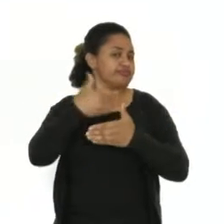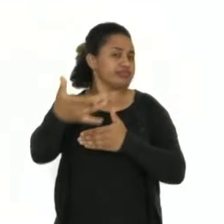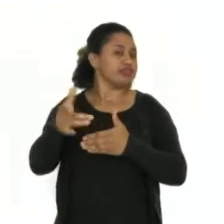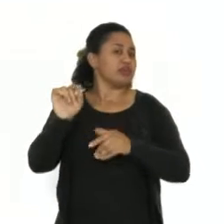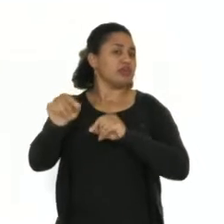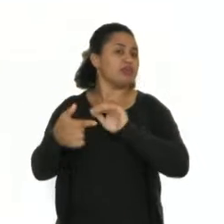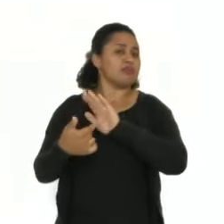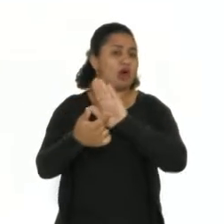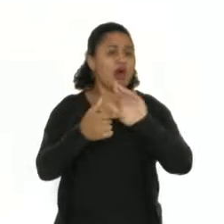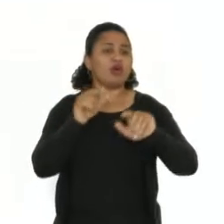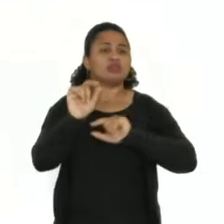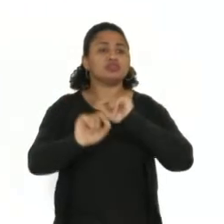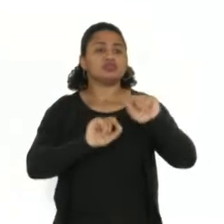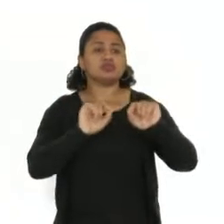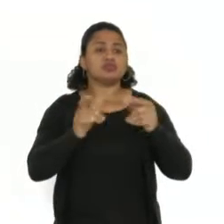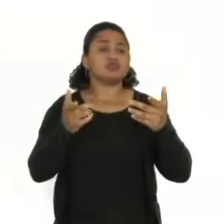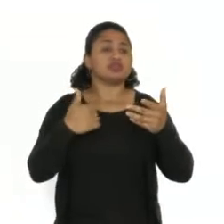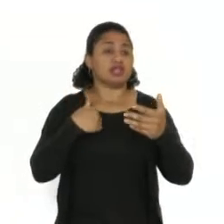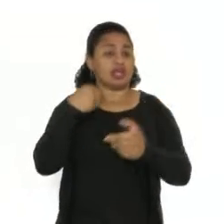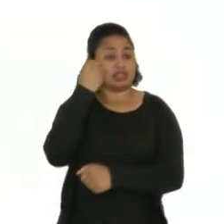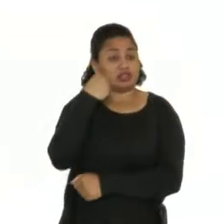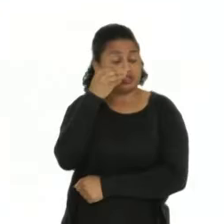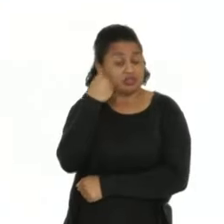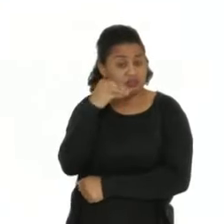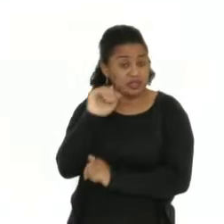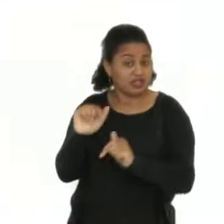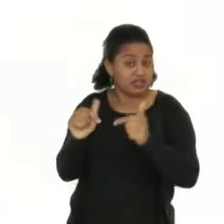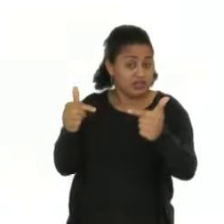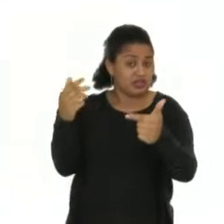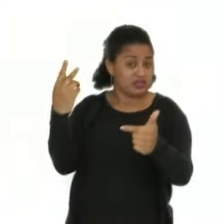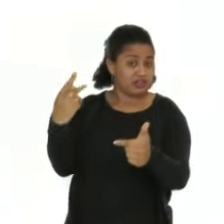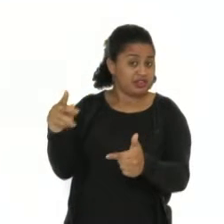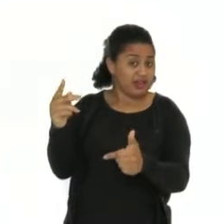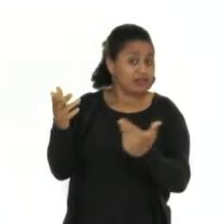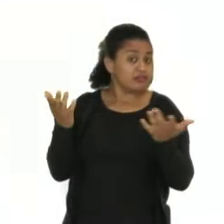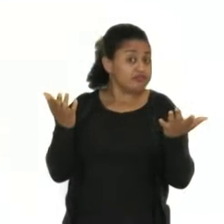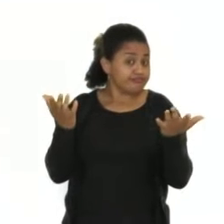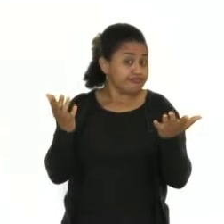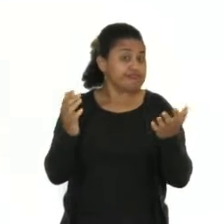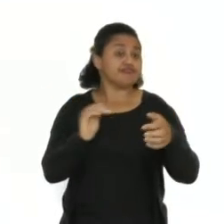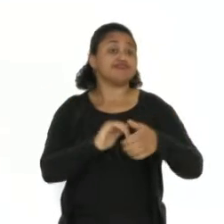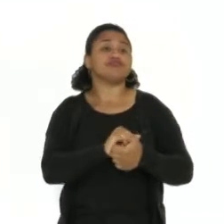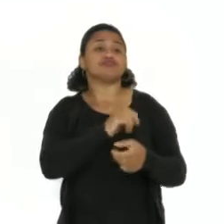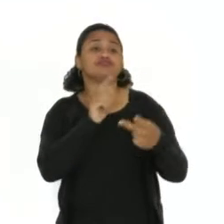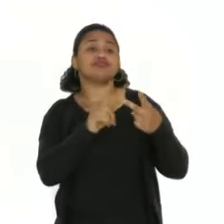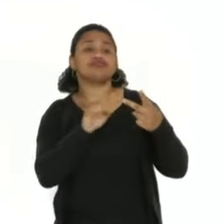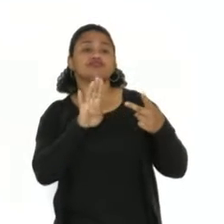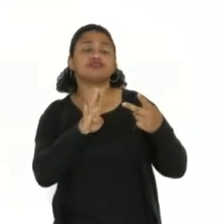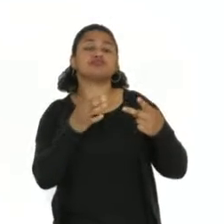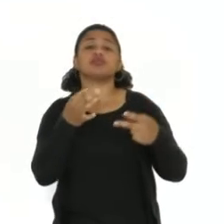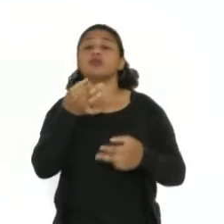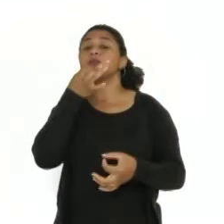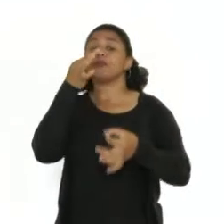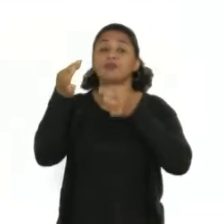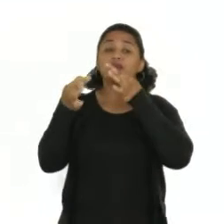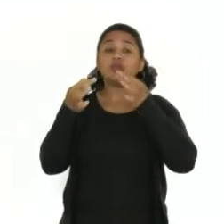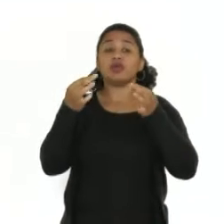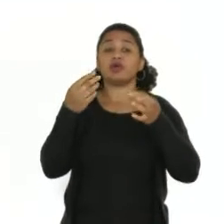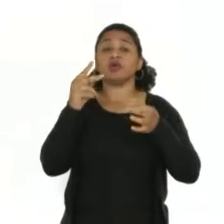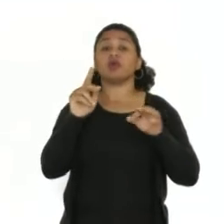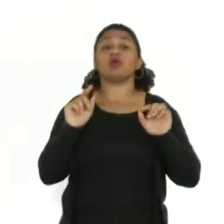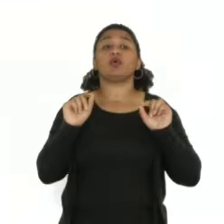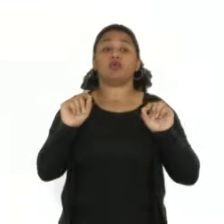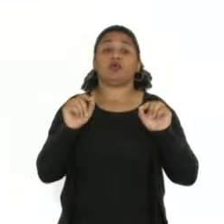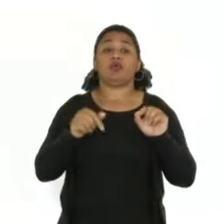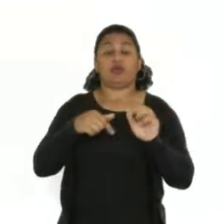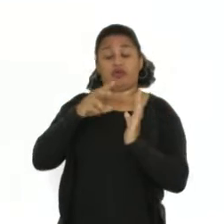destaca e compartilha as experiências e ações da biografada? Na letra B. Na sua opinião,